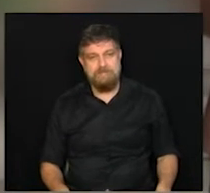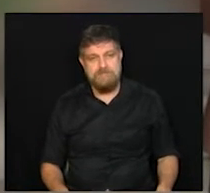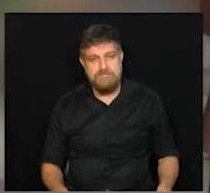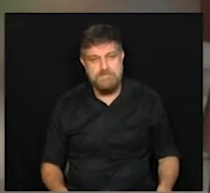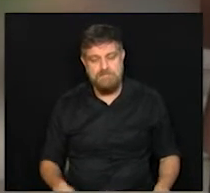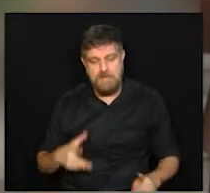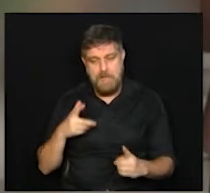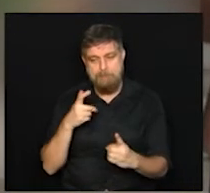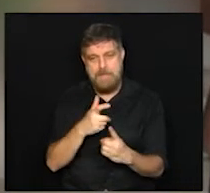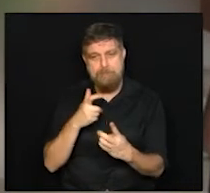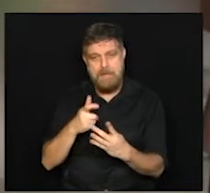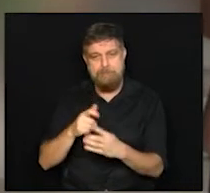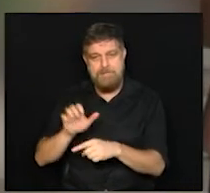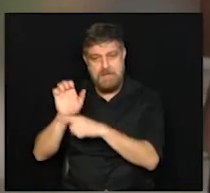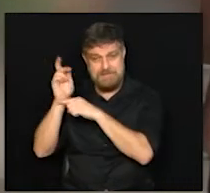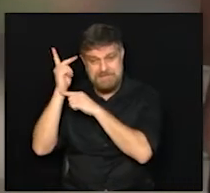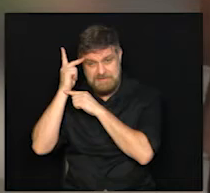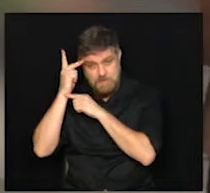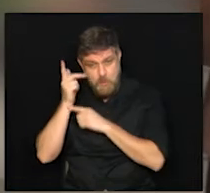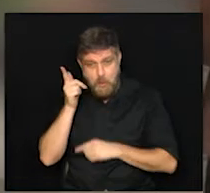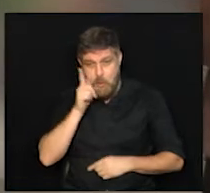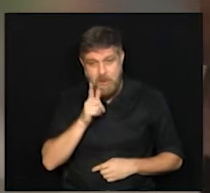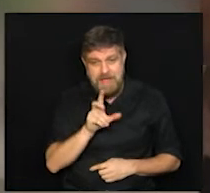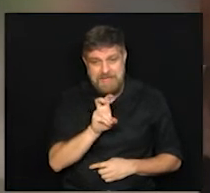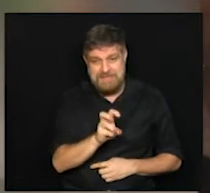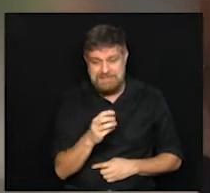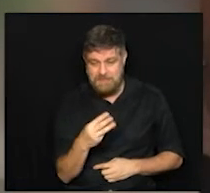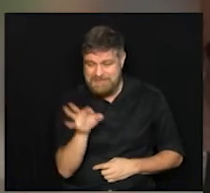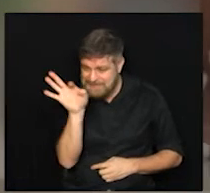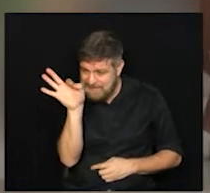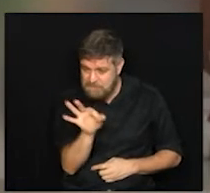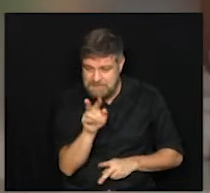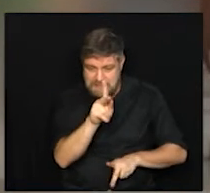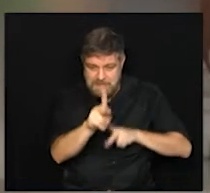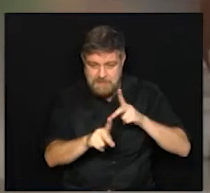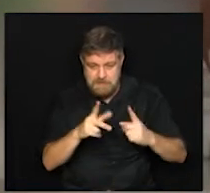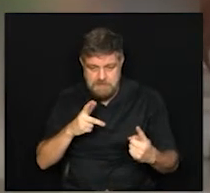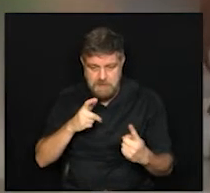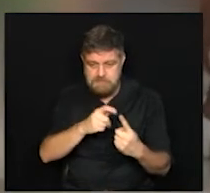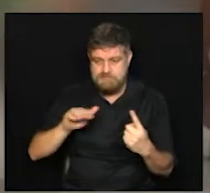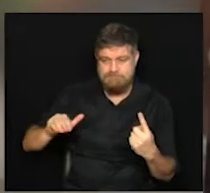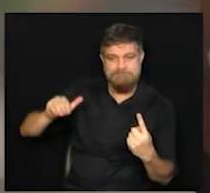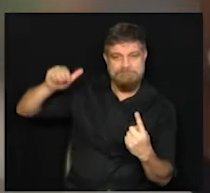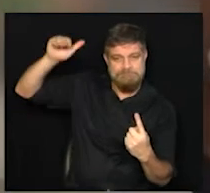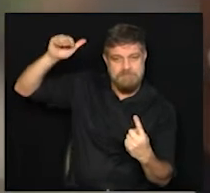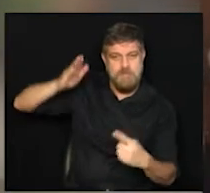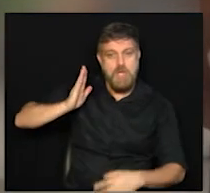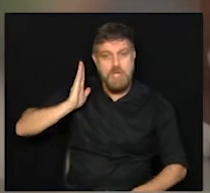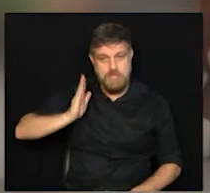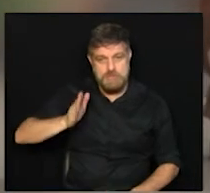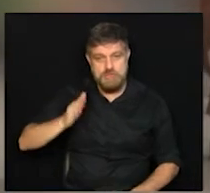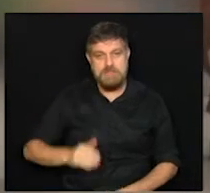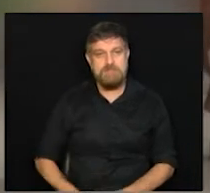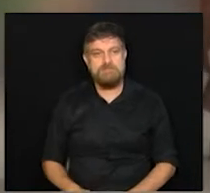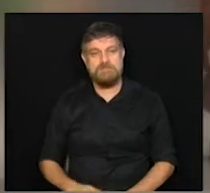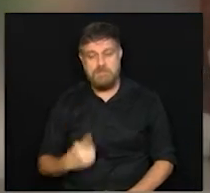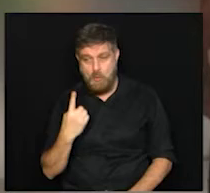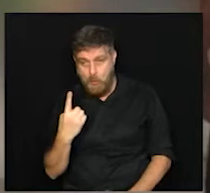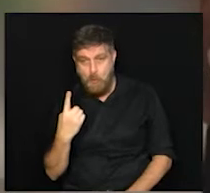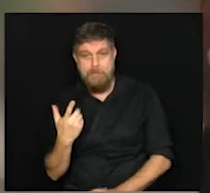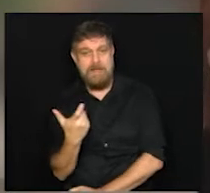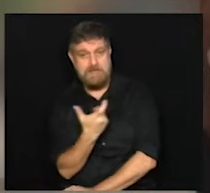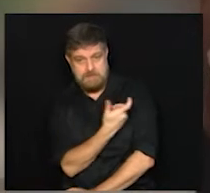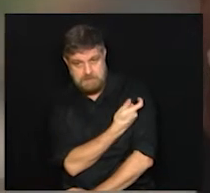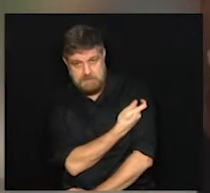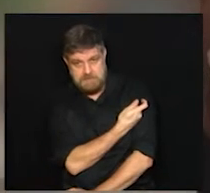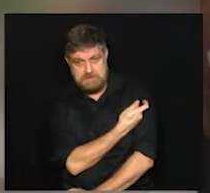A vacinação no estado de São Paulo alcança 53% da população adulta já vacinada com pelo menos